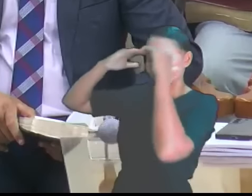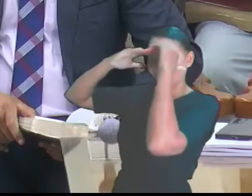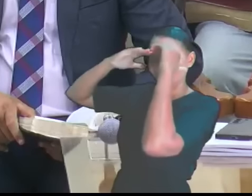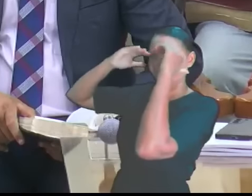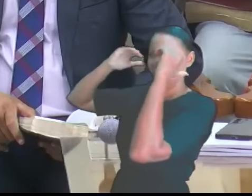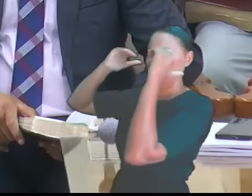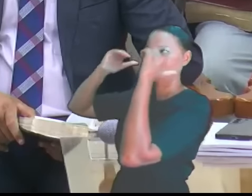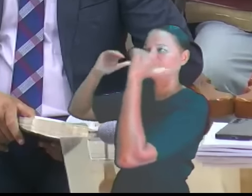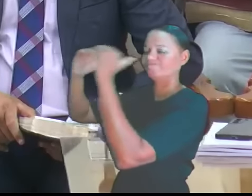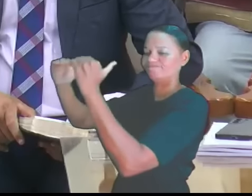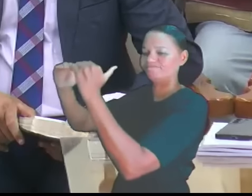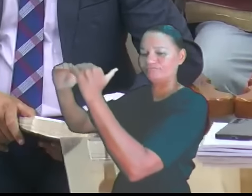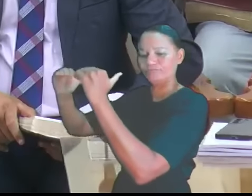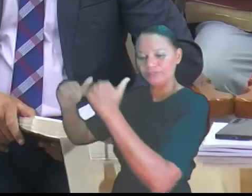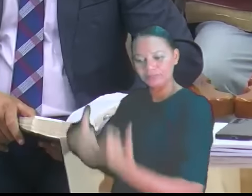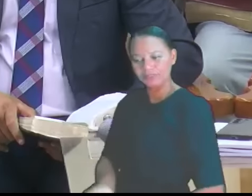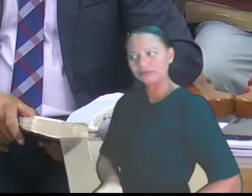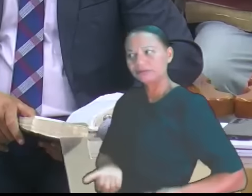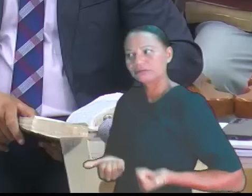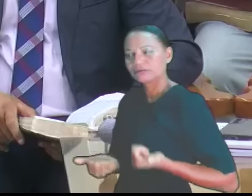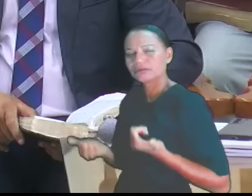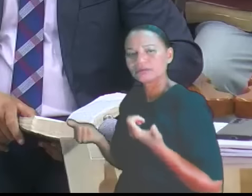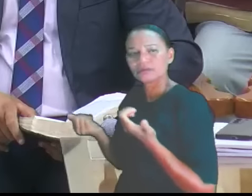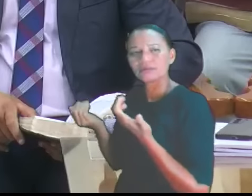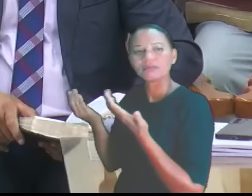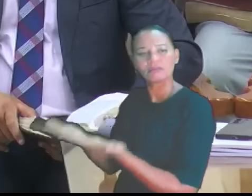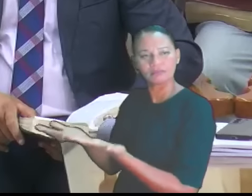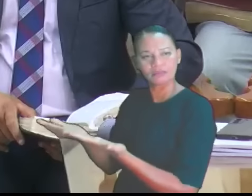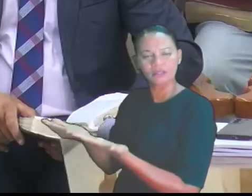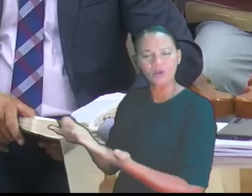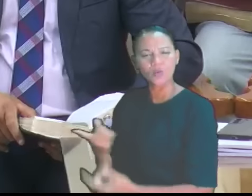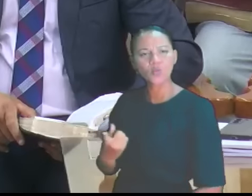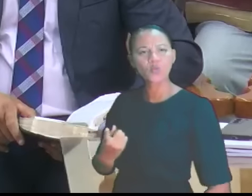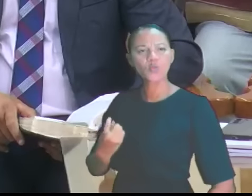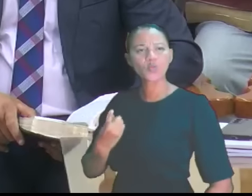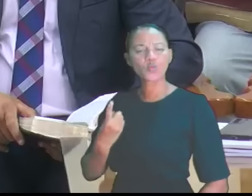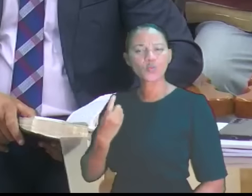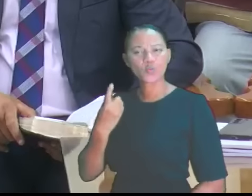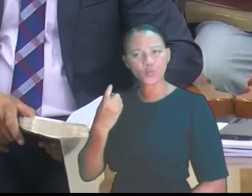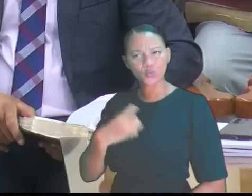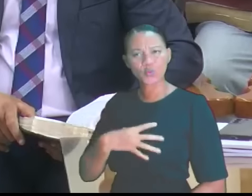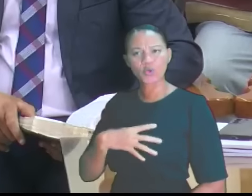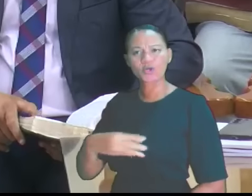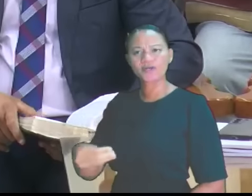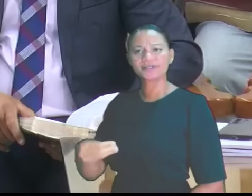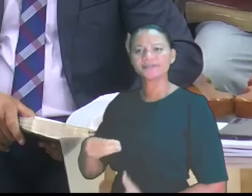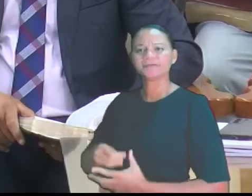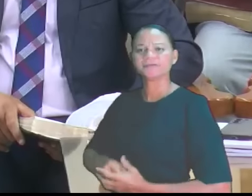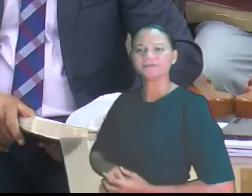e não me negaste o teu único filho.